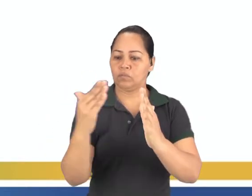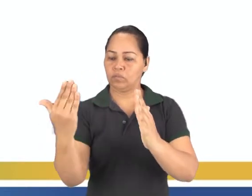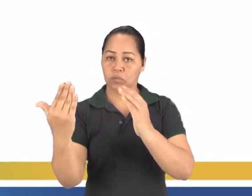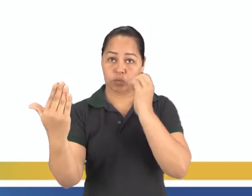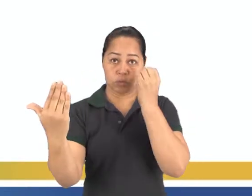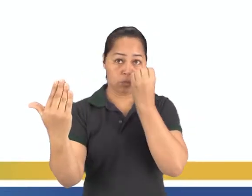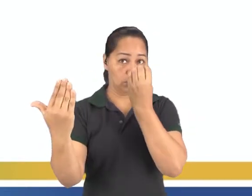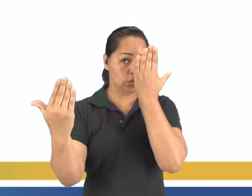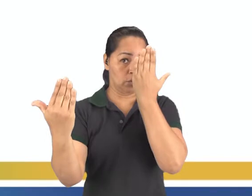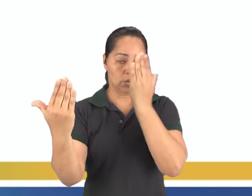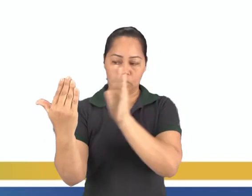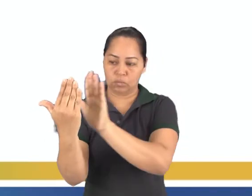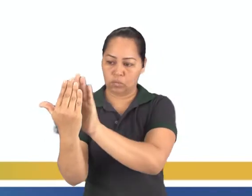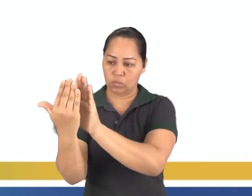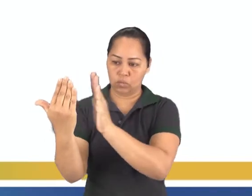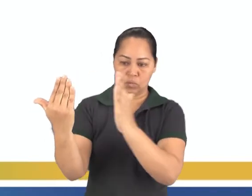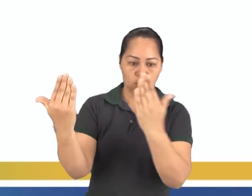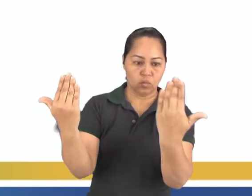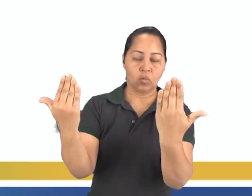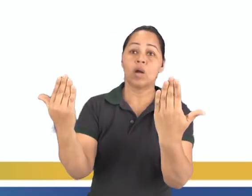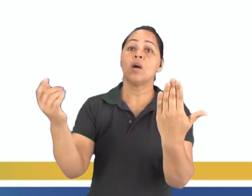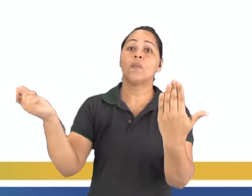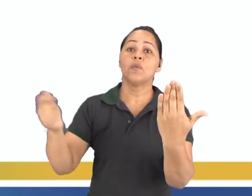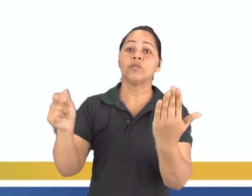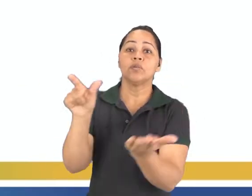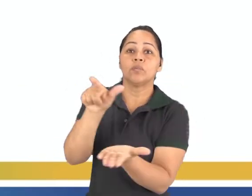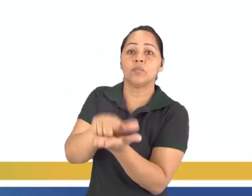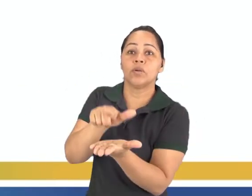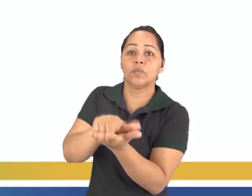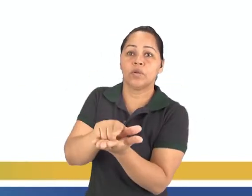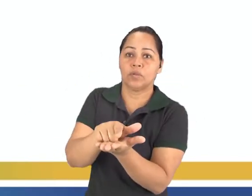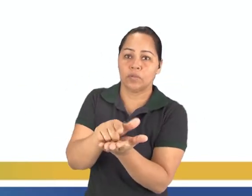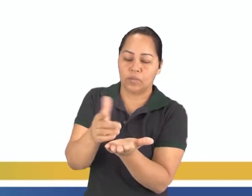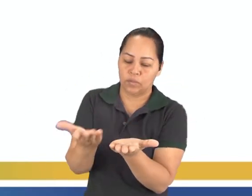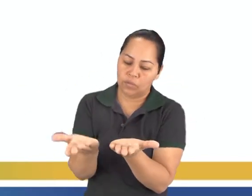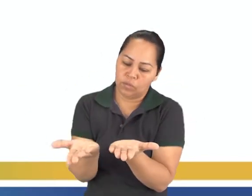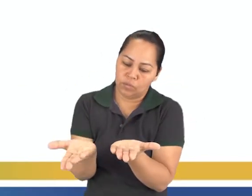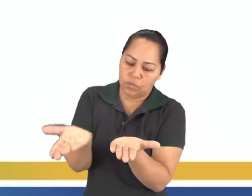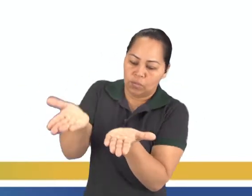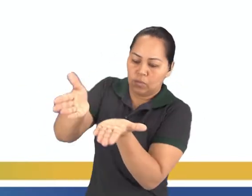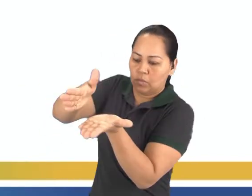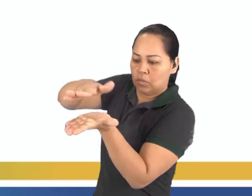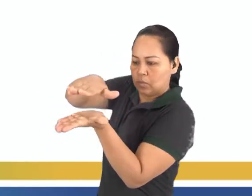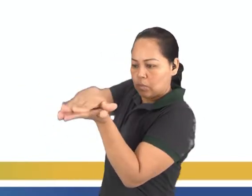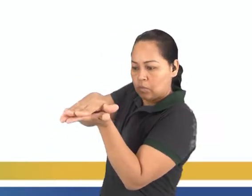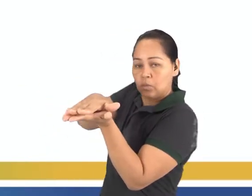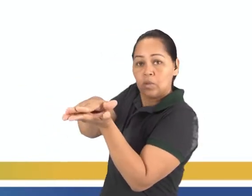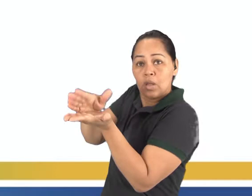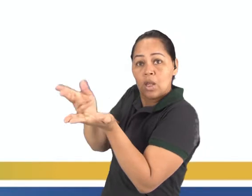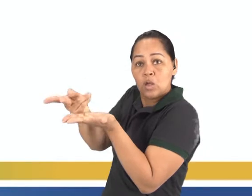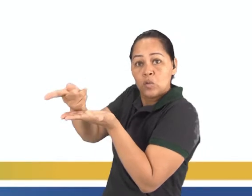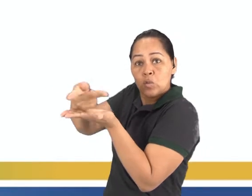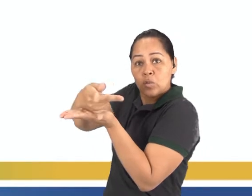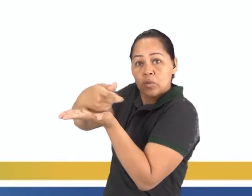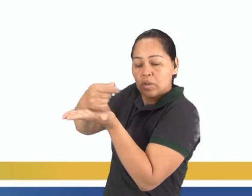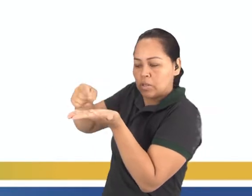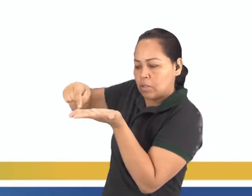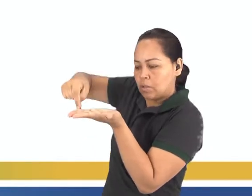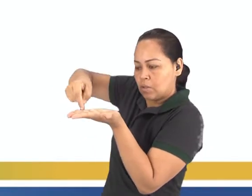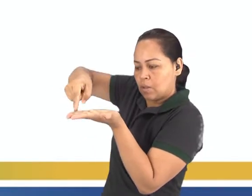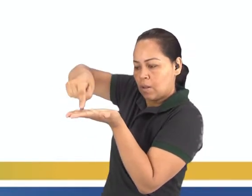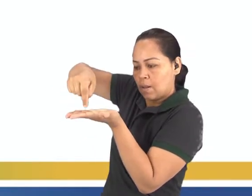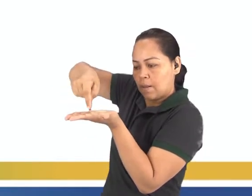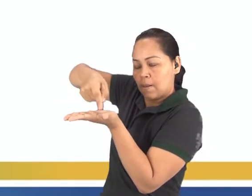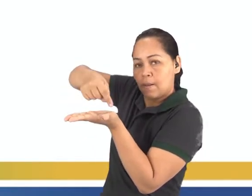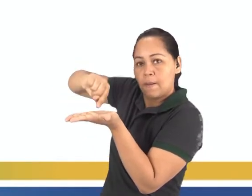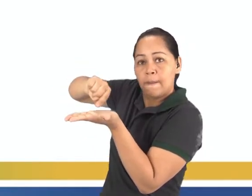é possível dobrar a folha em que ela está desenhada sobre o eixo de simetria do desenho e copiá-la no lado